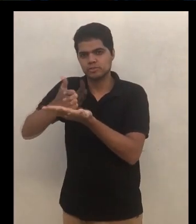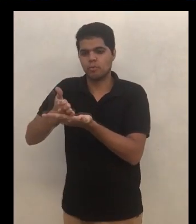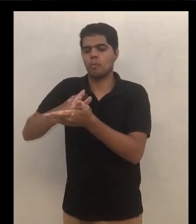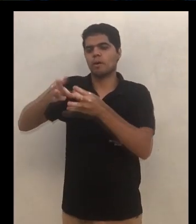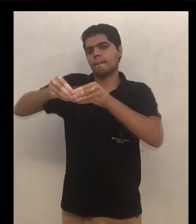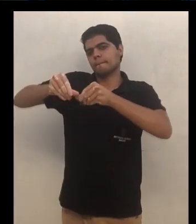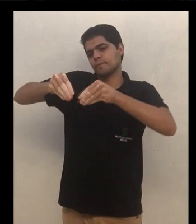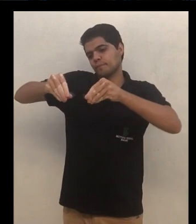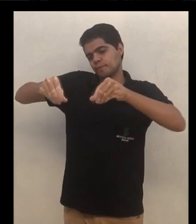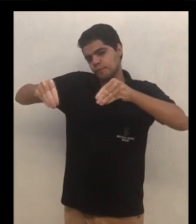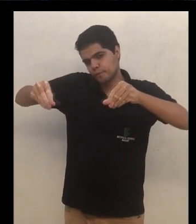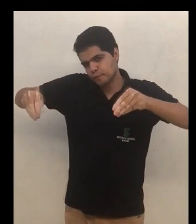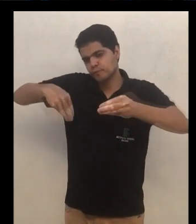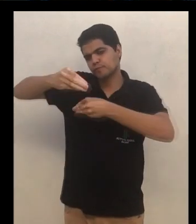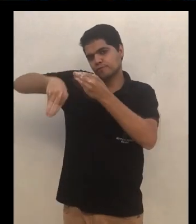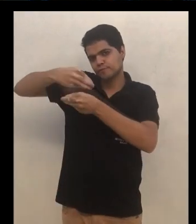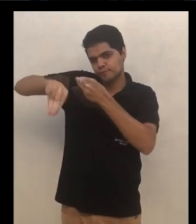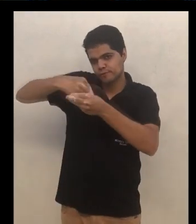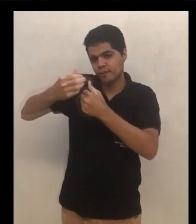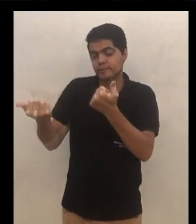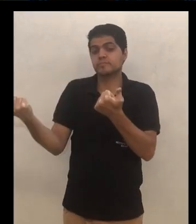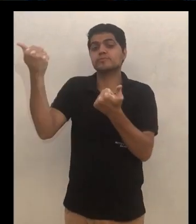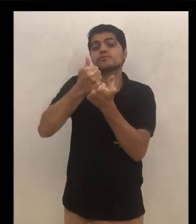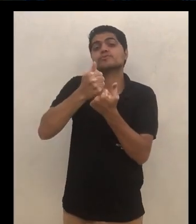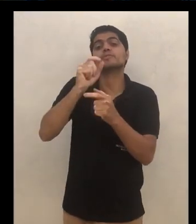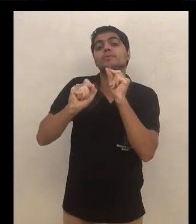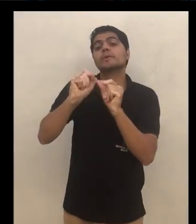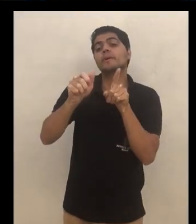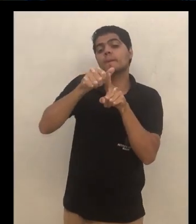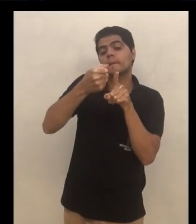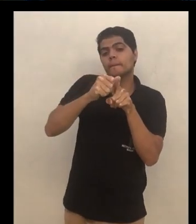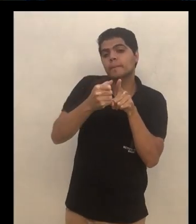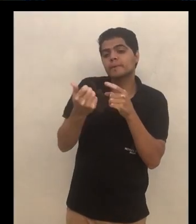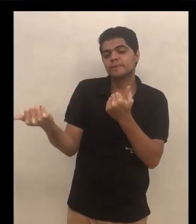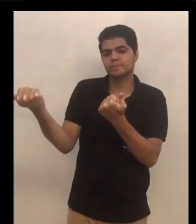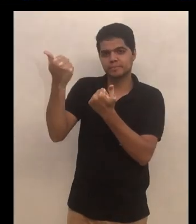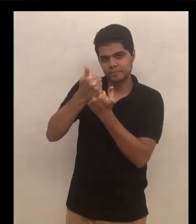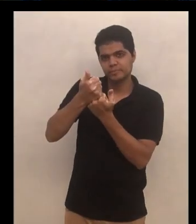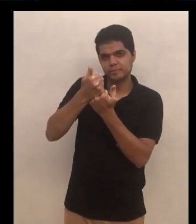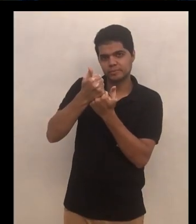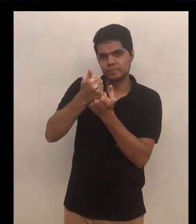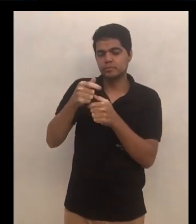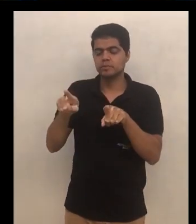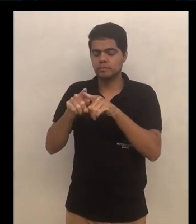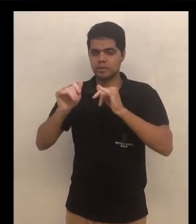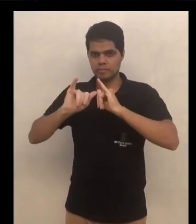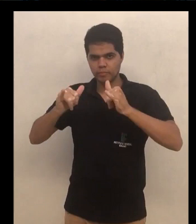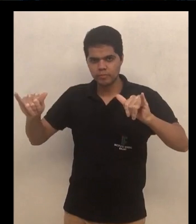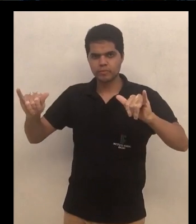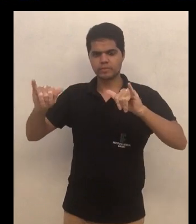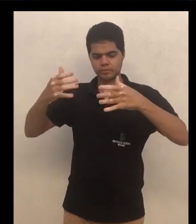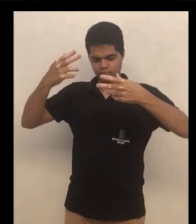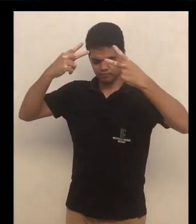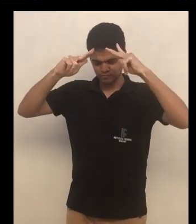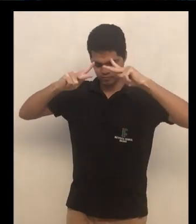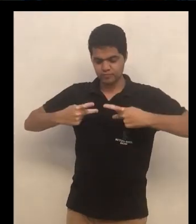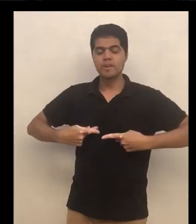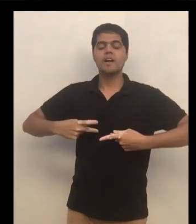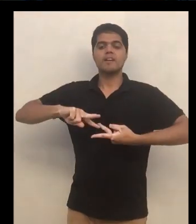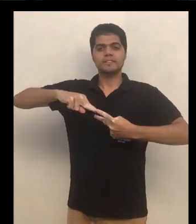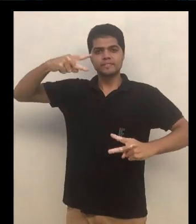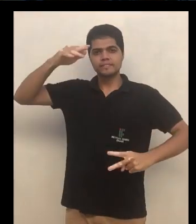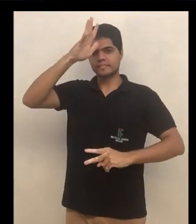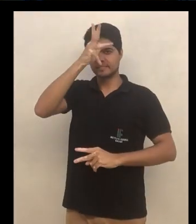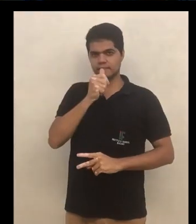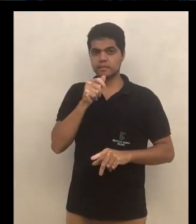depois faz o farelo para substituir o milho, fonte de energia. Lembrando que da mandioca a gente aproveita a raiz